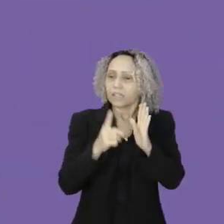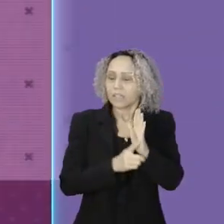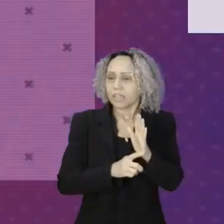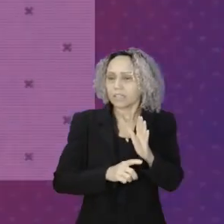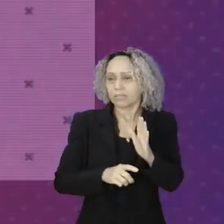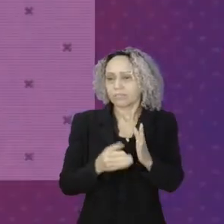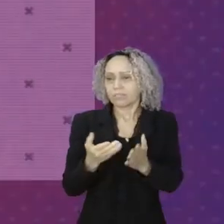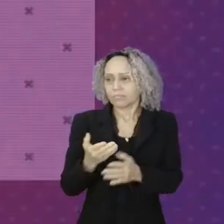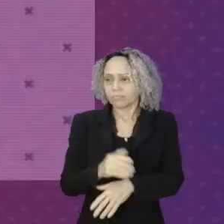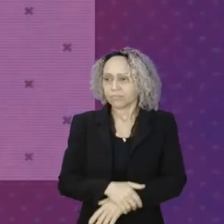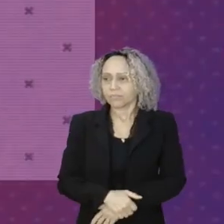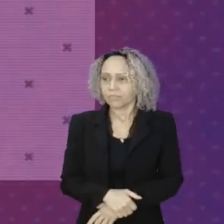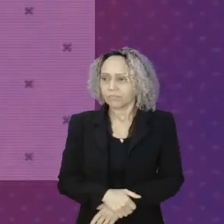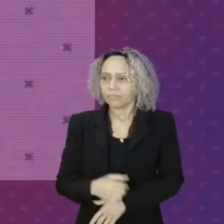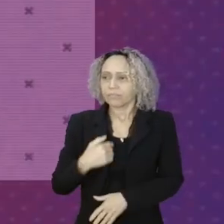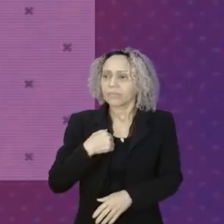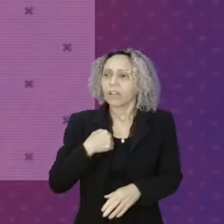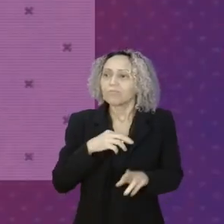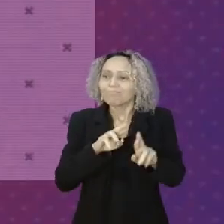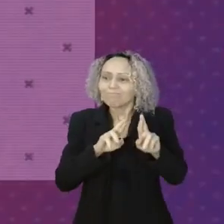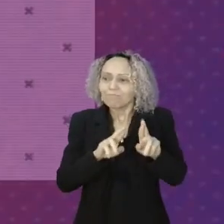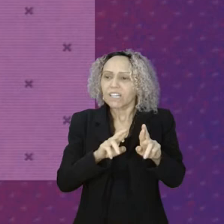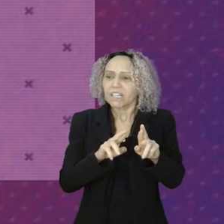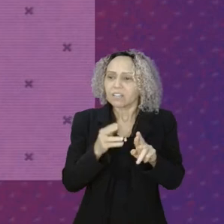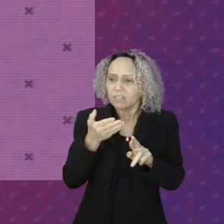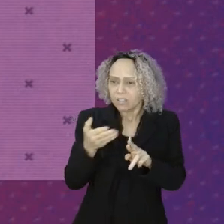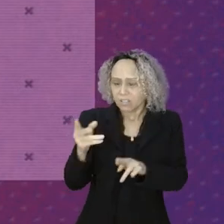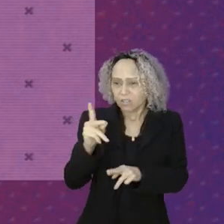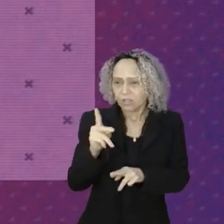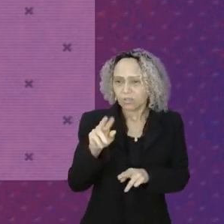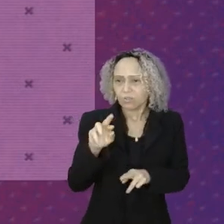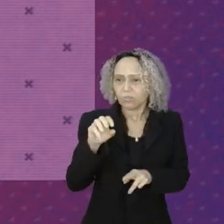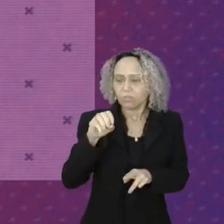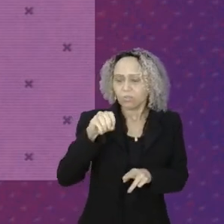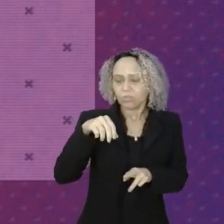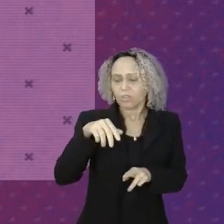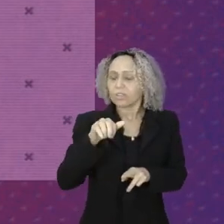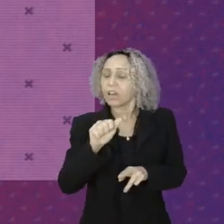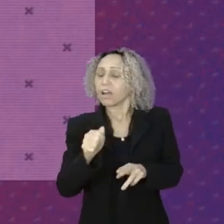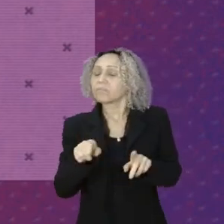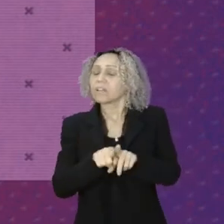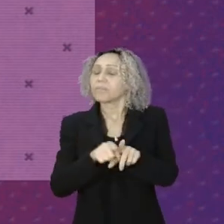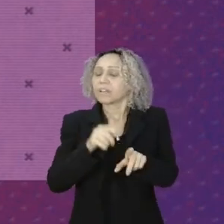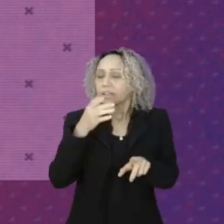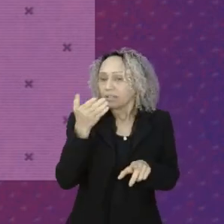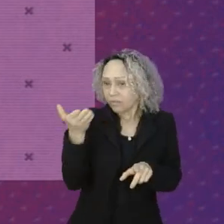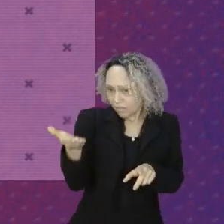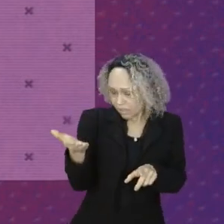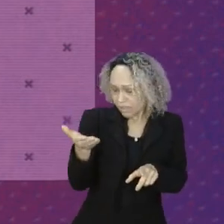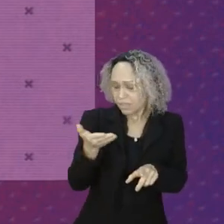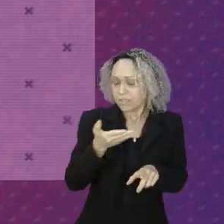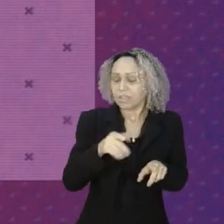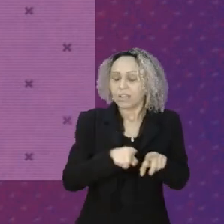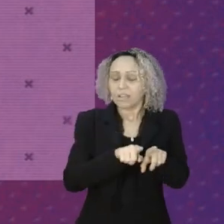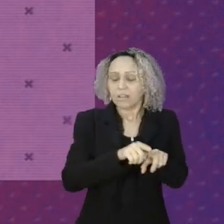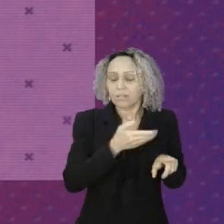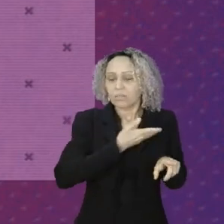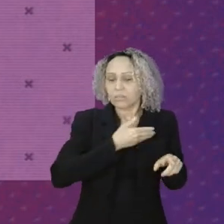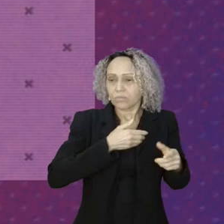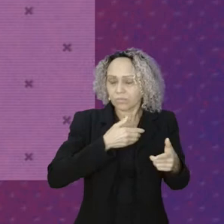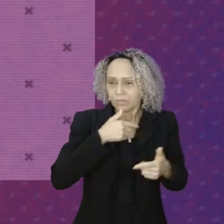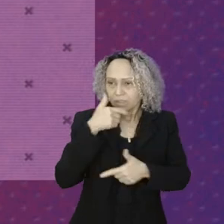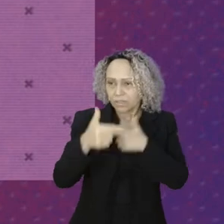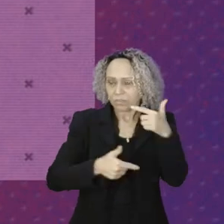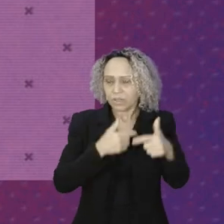Eu espero que o PRONASSE, espero que você, Tamires, espero que os companheiros do Ministério da Justiça consigam levar a cabo